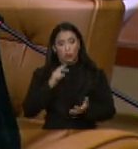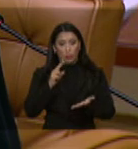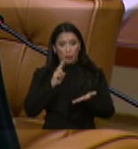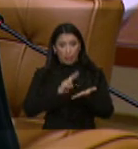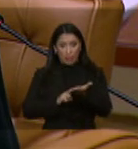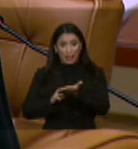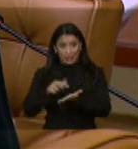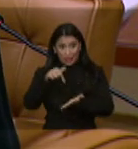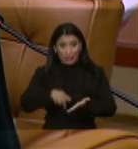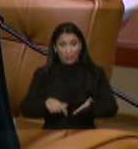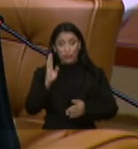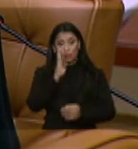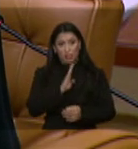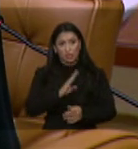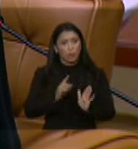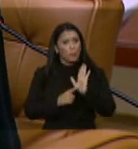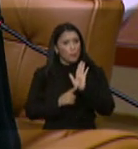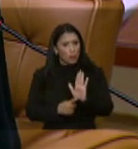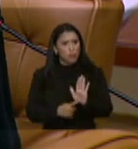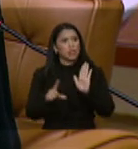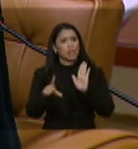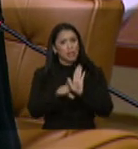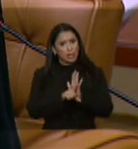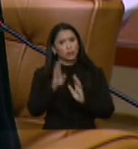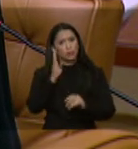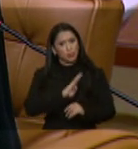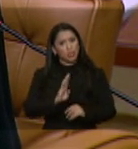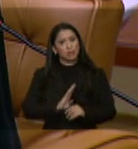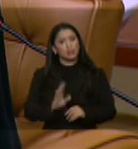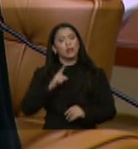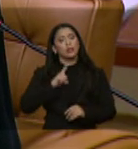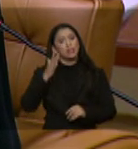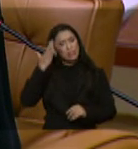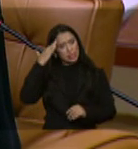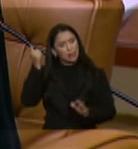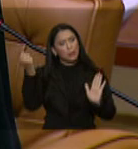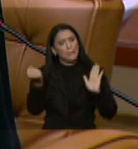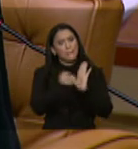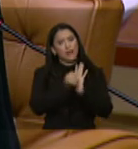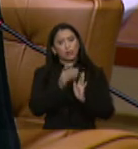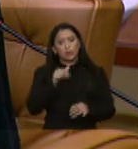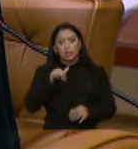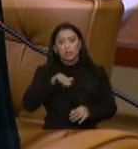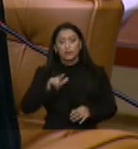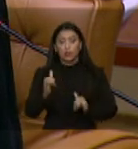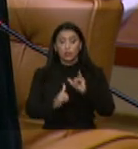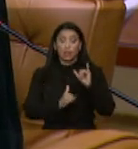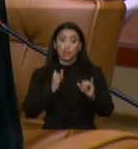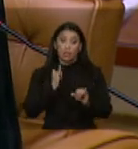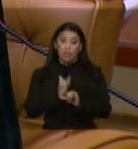Deixa claro que a legislação brasileira reconheceu a aplicabilidade do Marco civil da internet